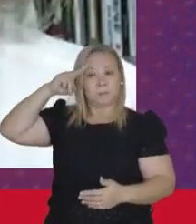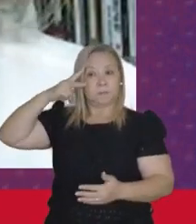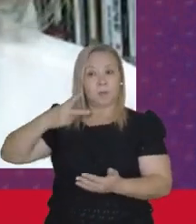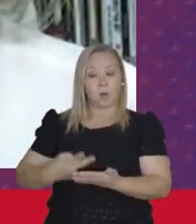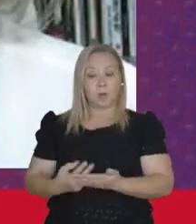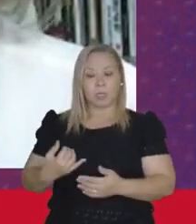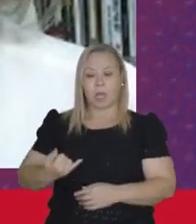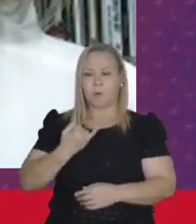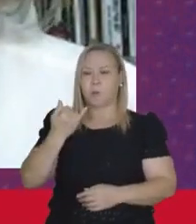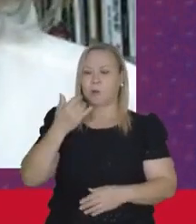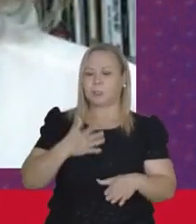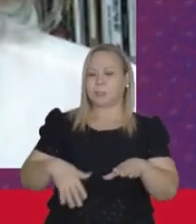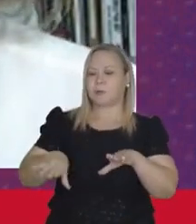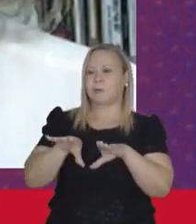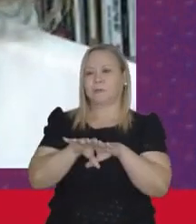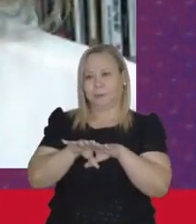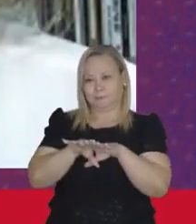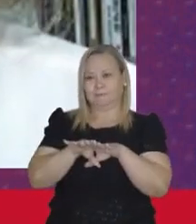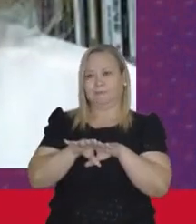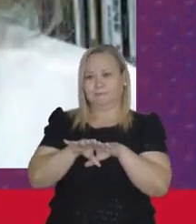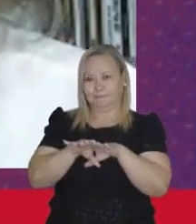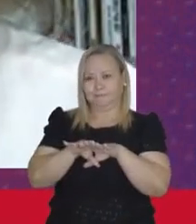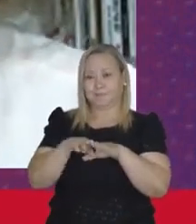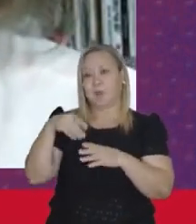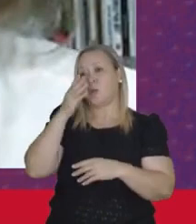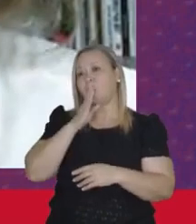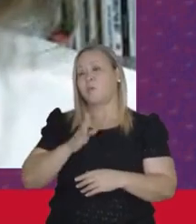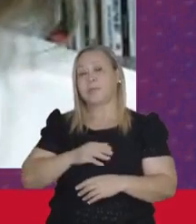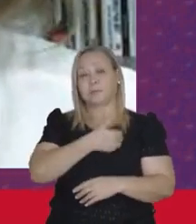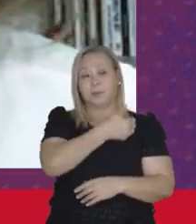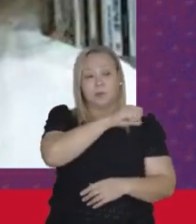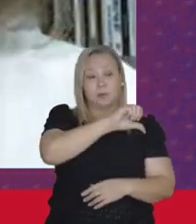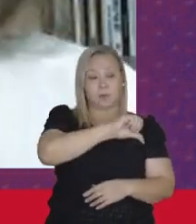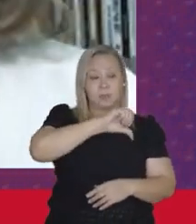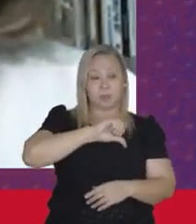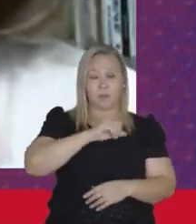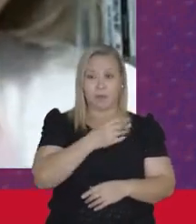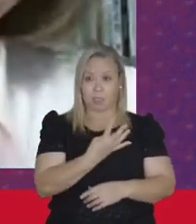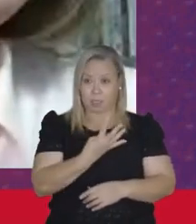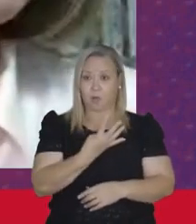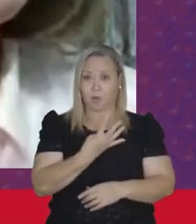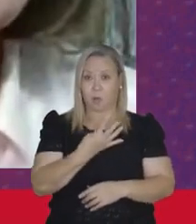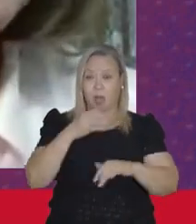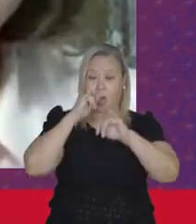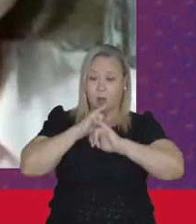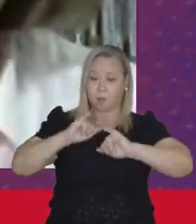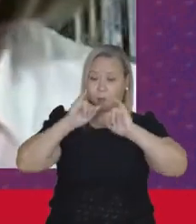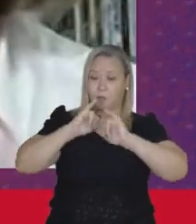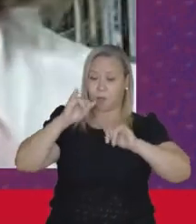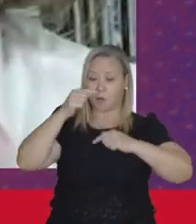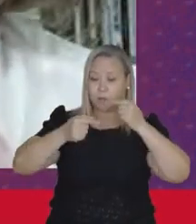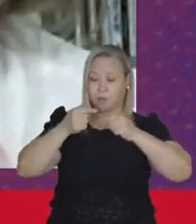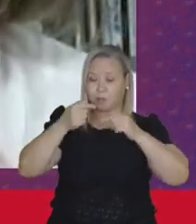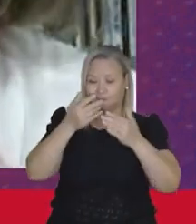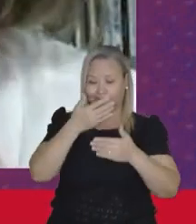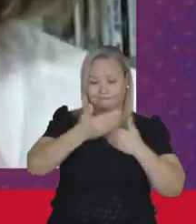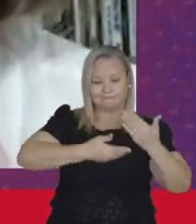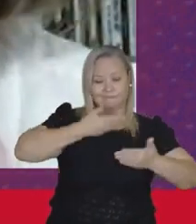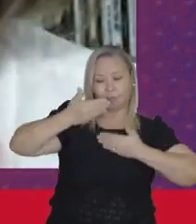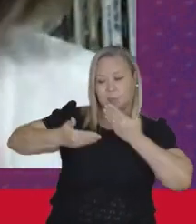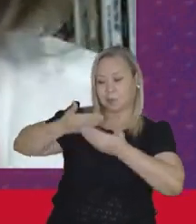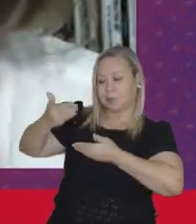a importância da inclusão. O Brasil, em 1994, publicou uma política de integração, aquela